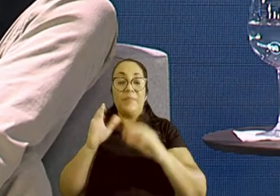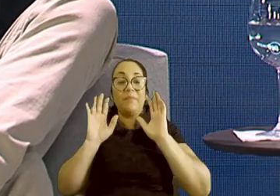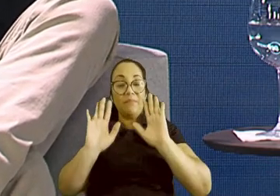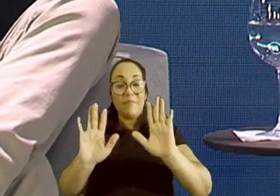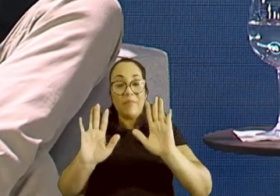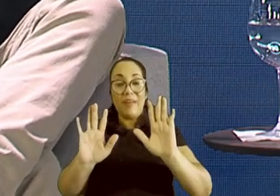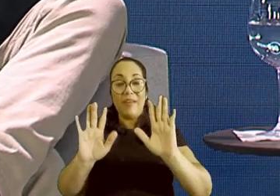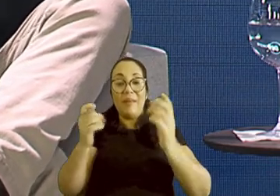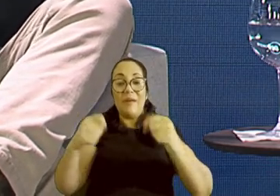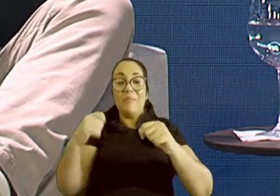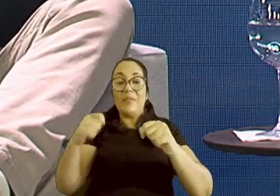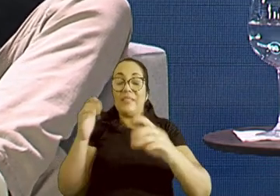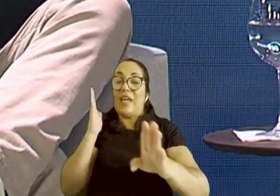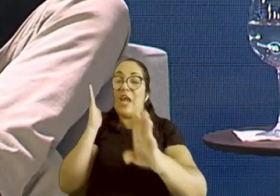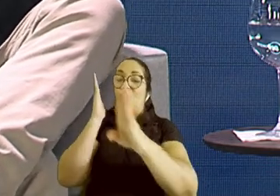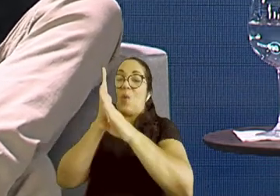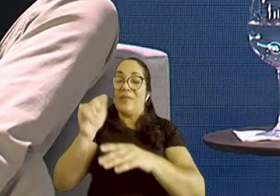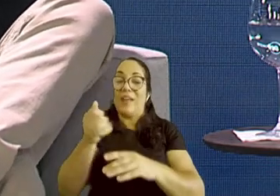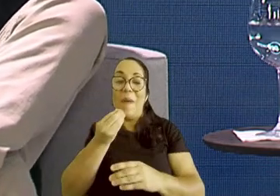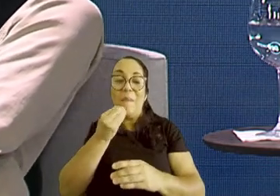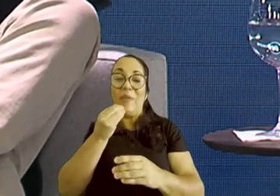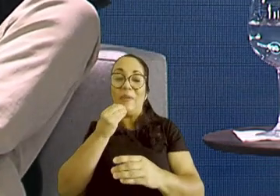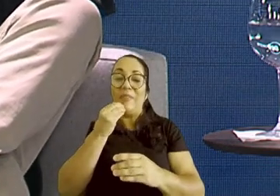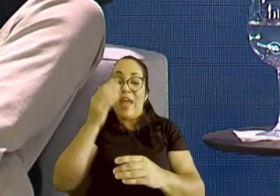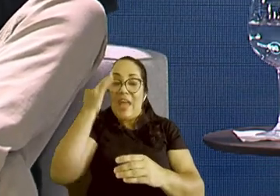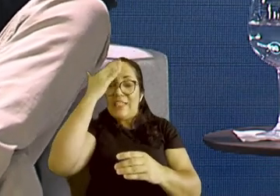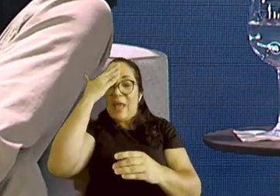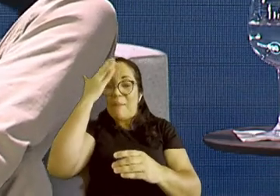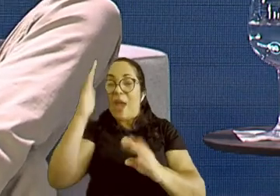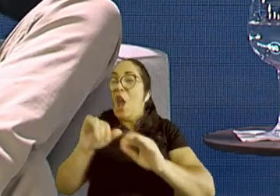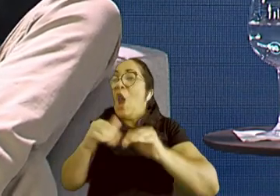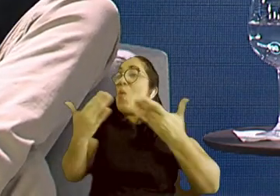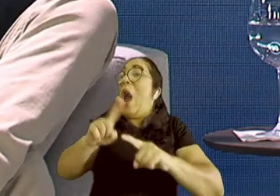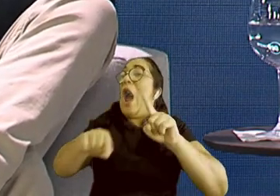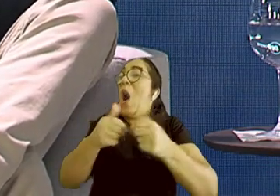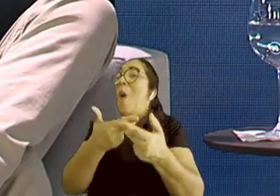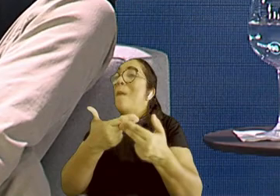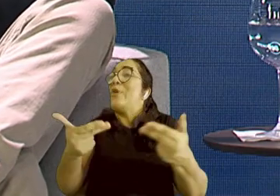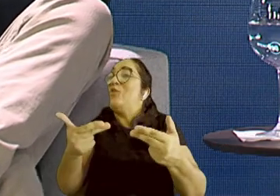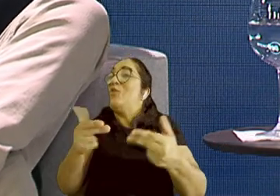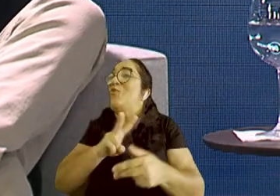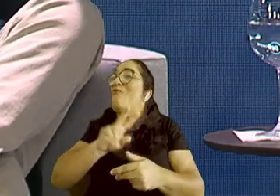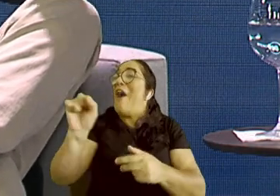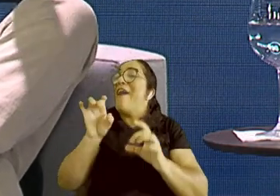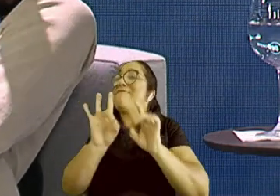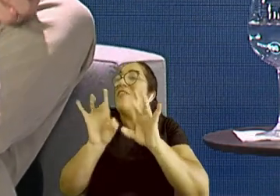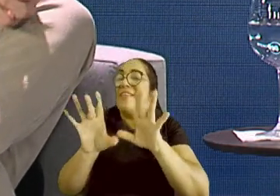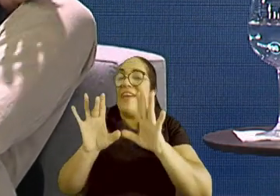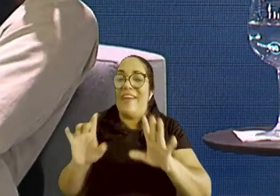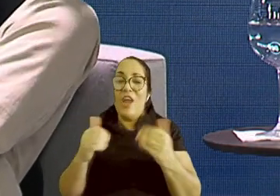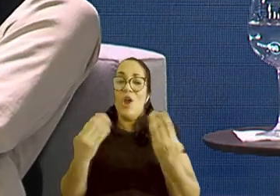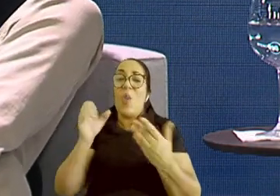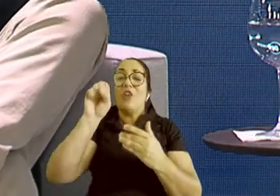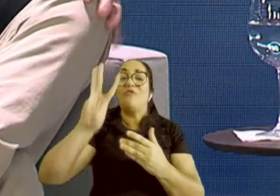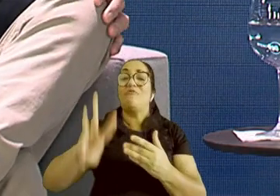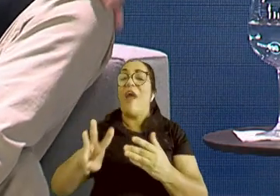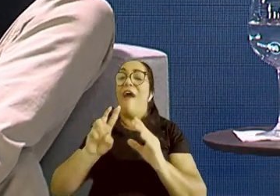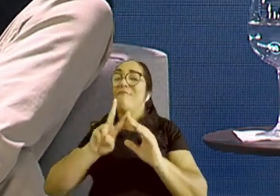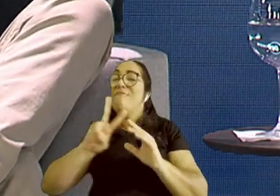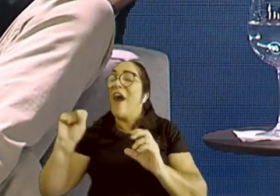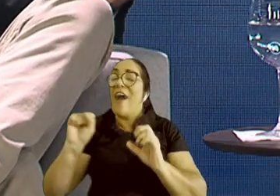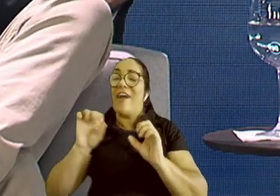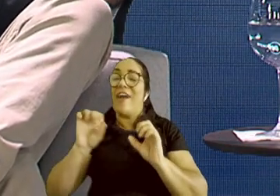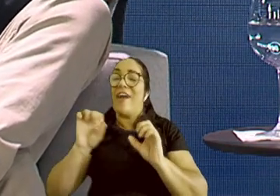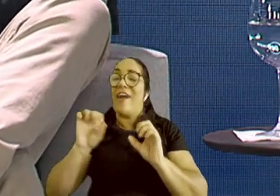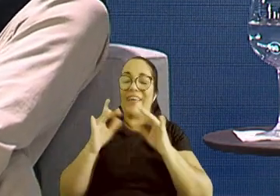essas oportunidades e as dores do mercado do cliente né que tá tá sofrendo o mercado de crédito tá sofrendo o mercado de cobrança tá sofrendo